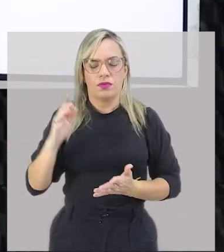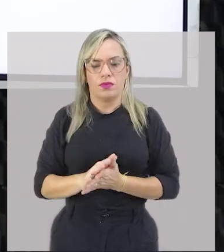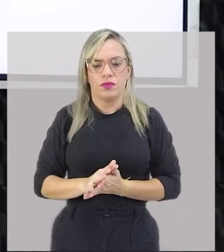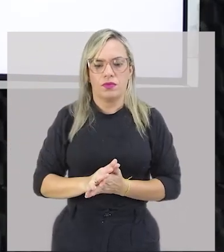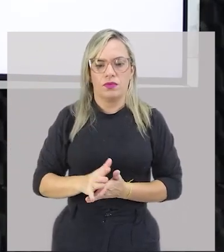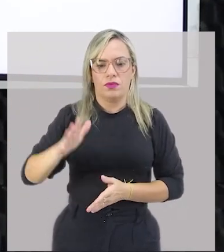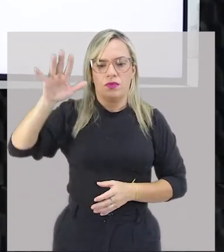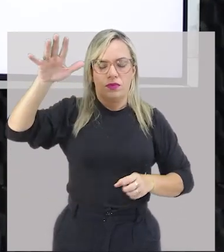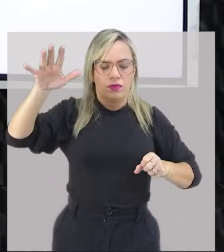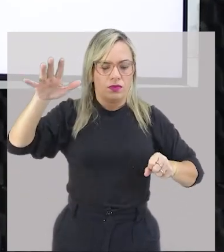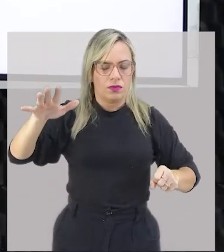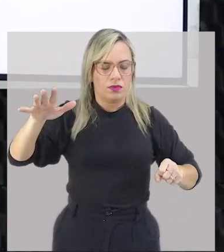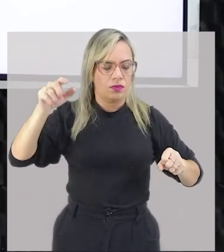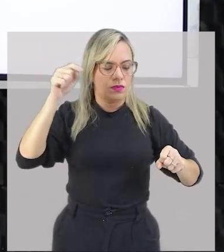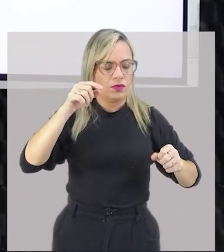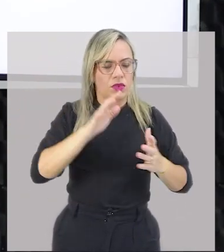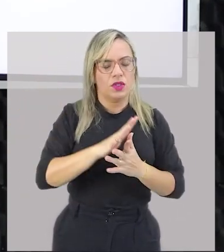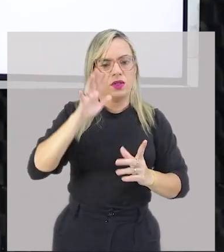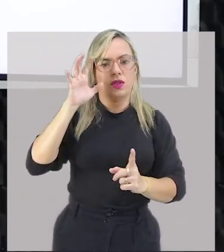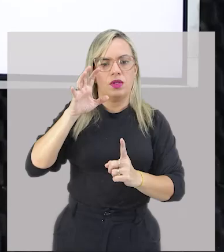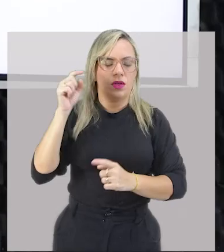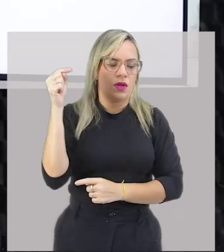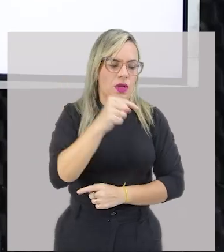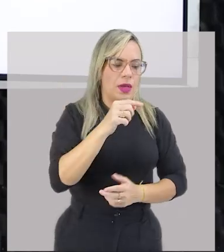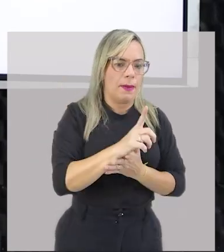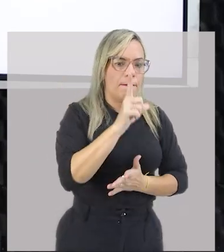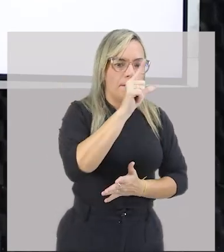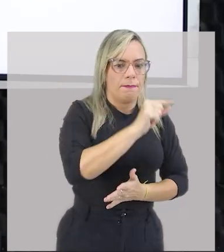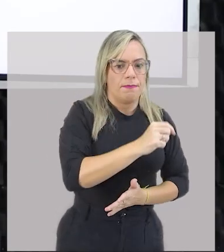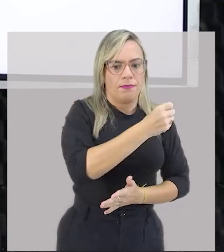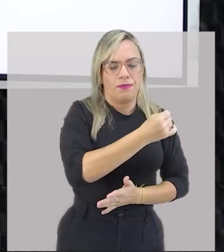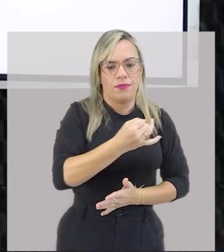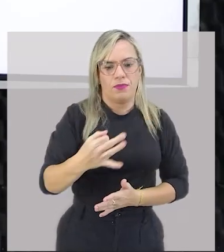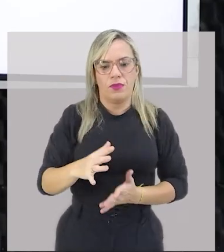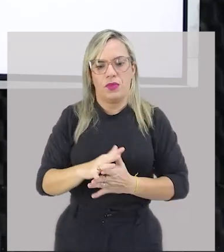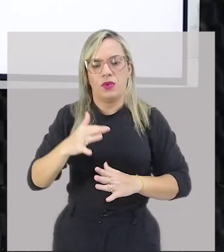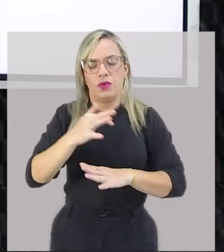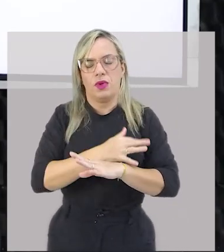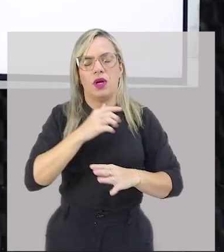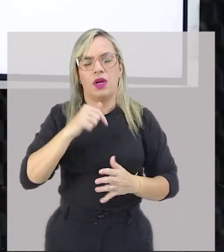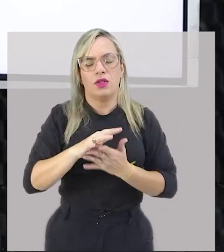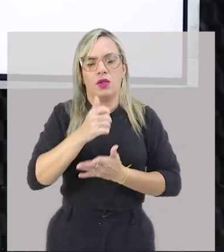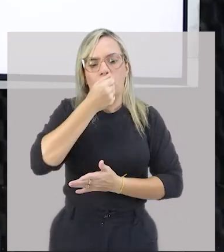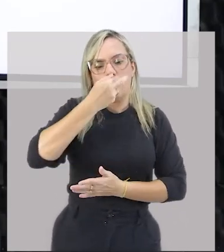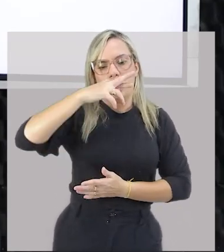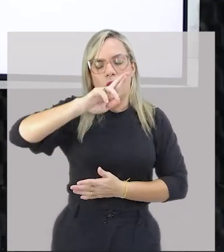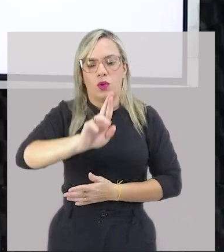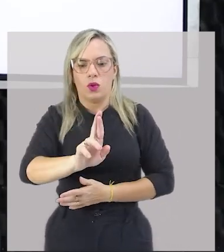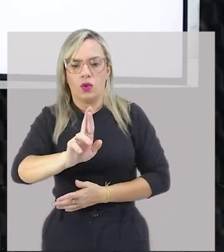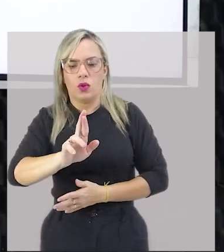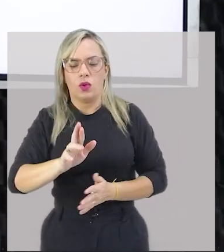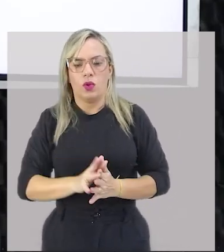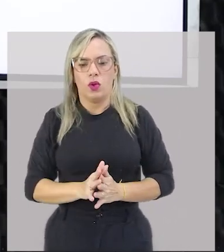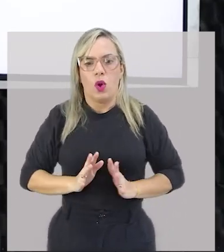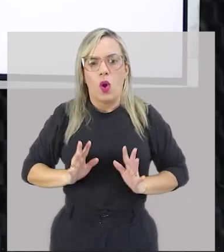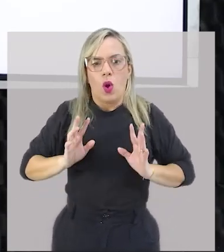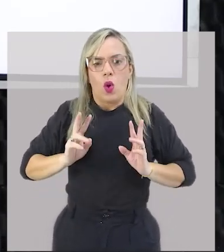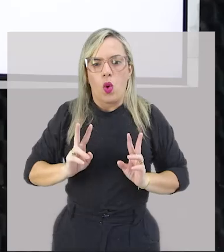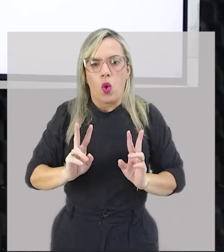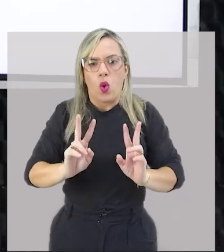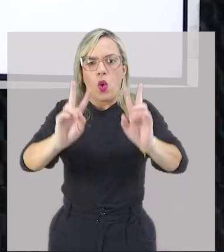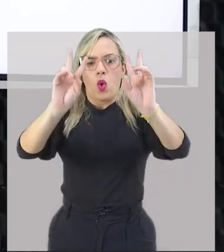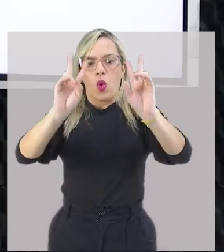recebe, que esta aqui também recebe, só que em menor quantidade? A resistência do ar, que é em sentido